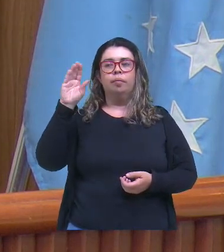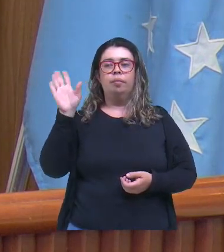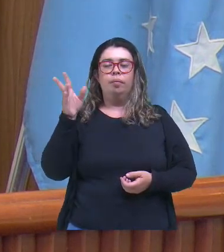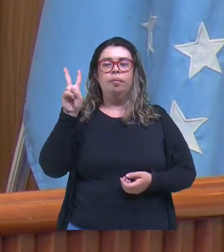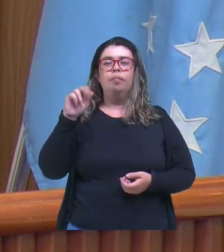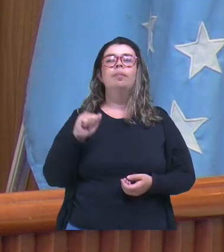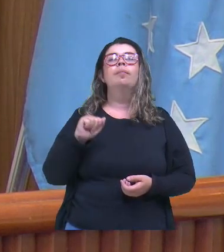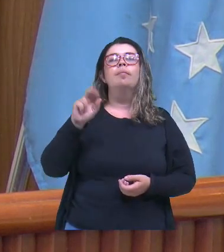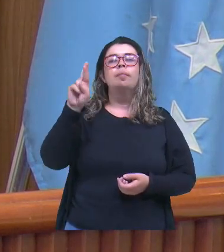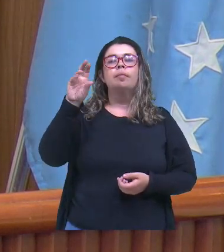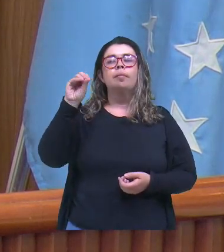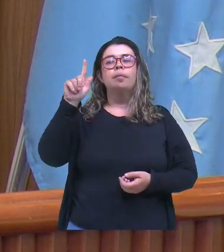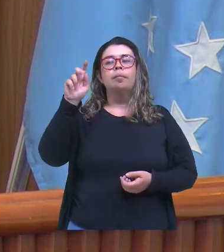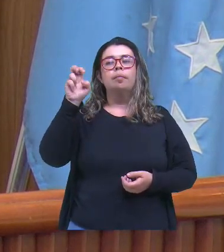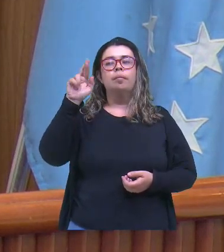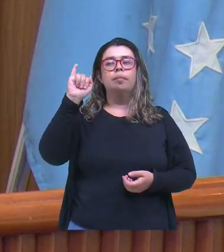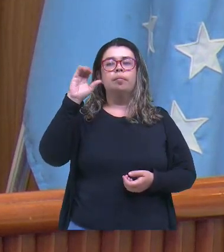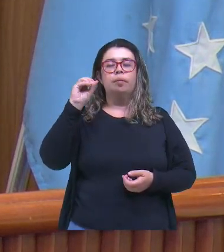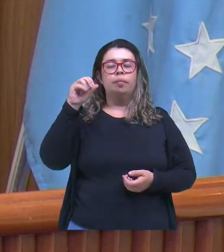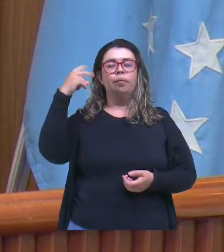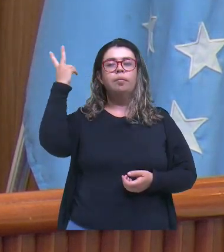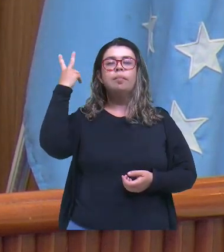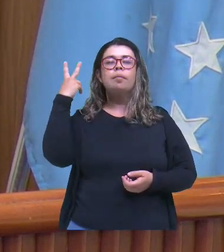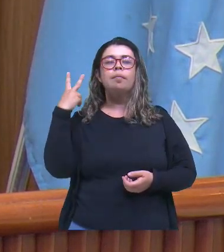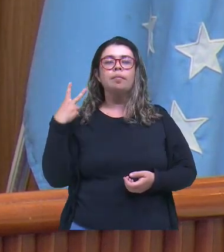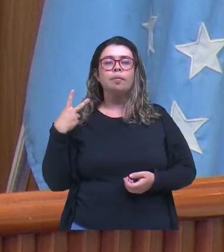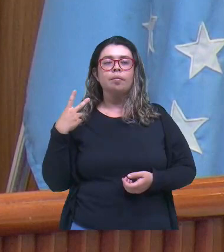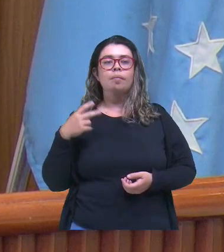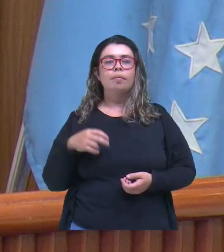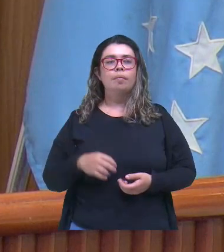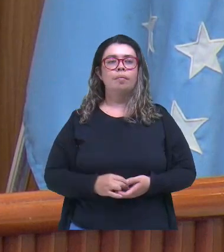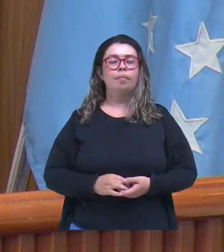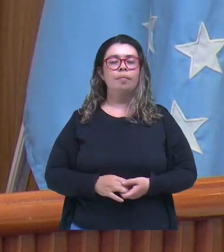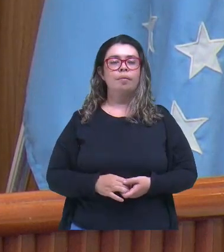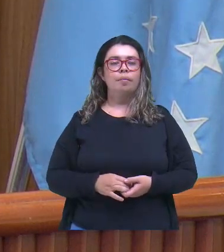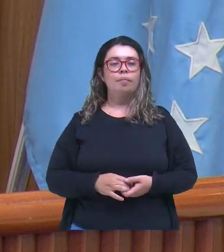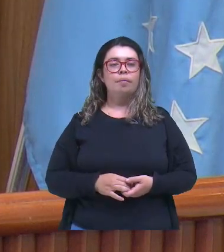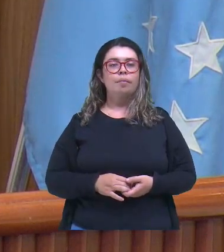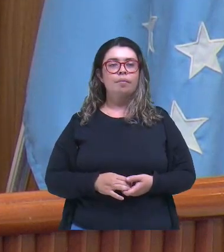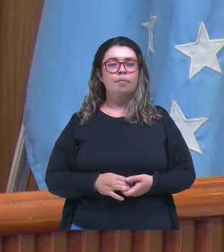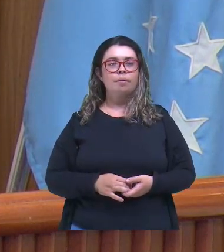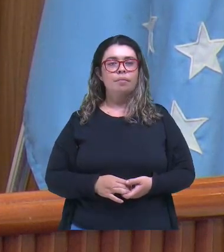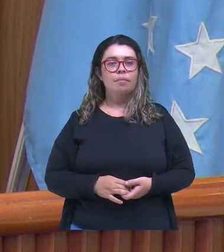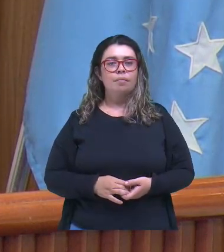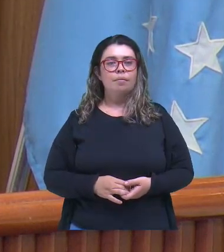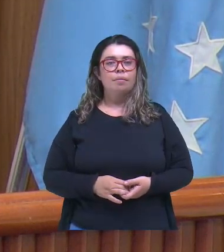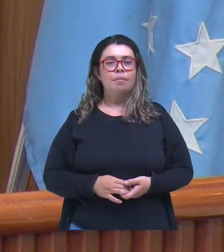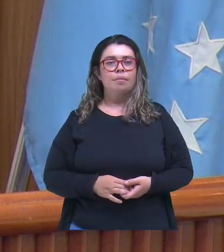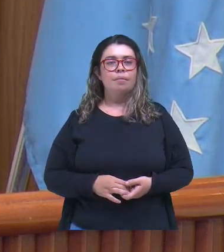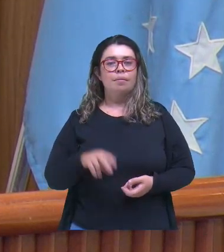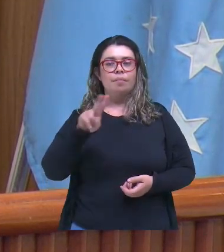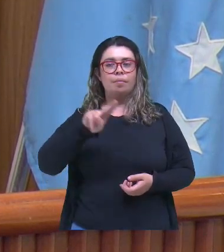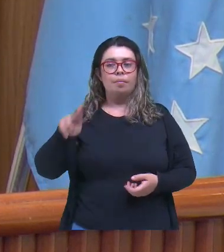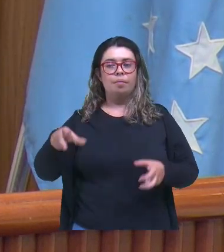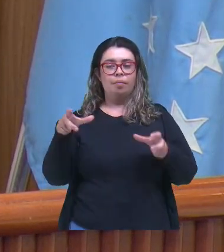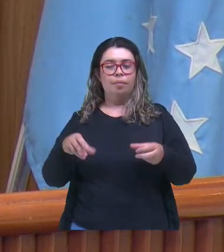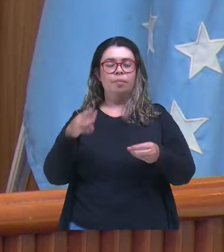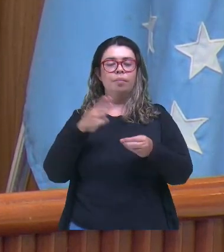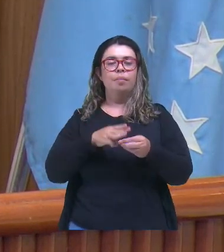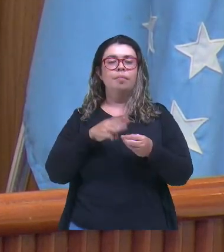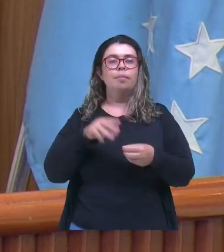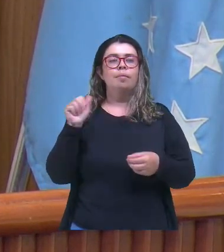do Nascimento, Viviane Aparecida Delmassa Martins. Em nome da Câmara Municipal de